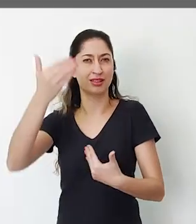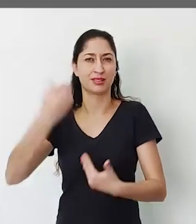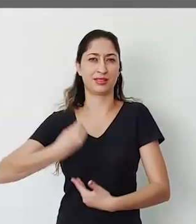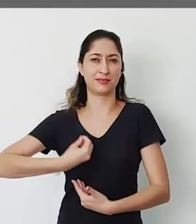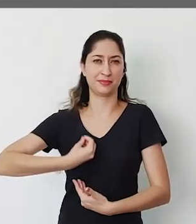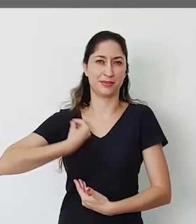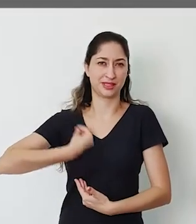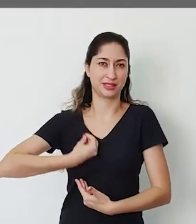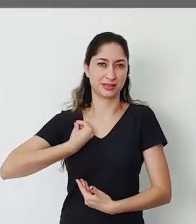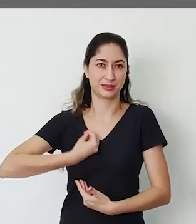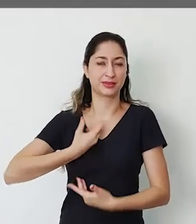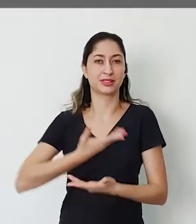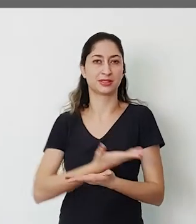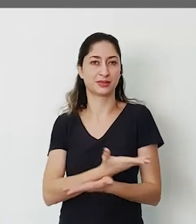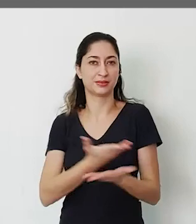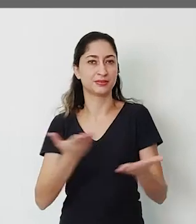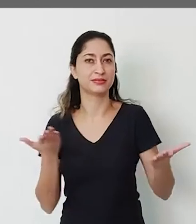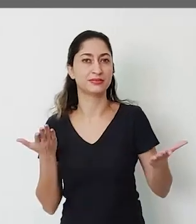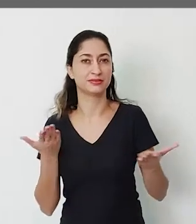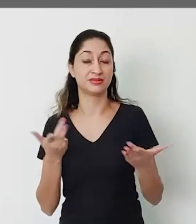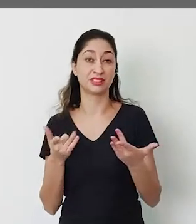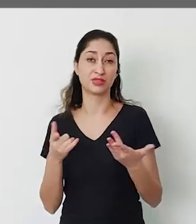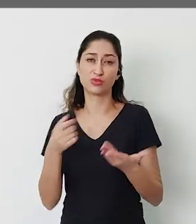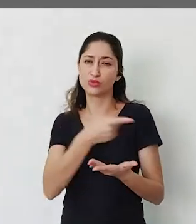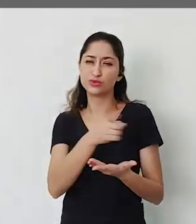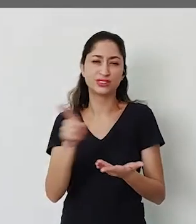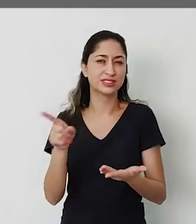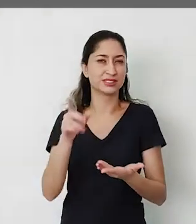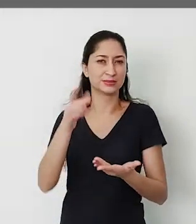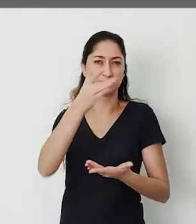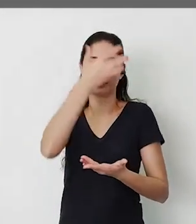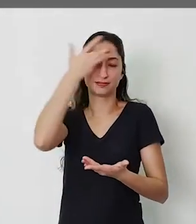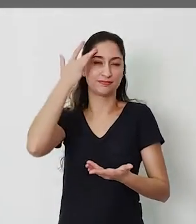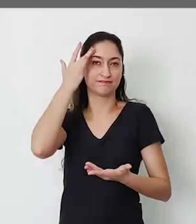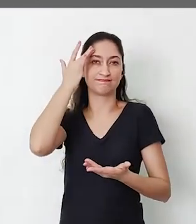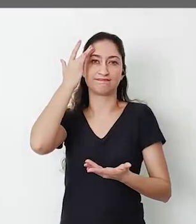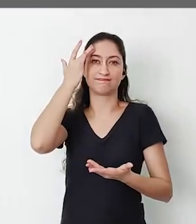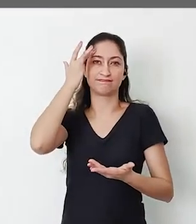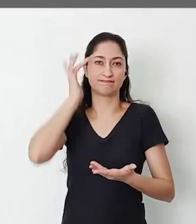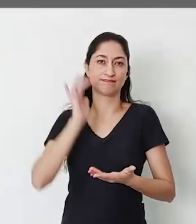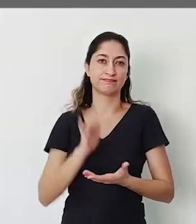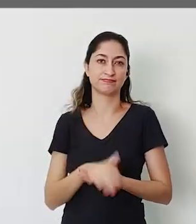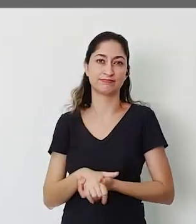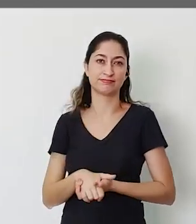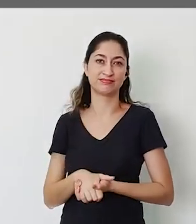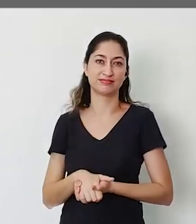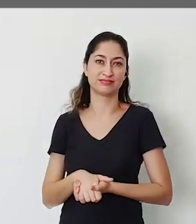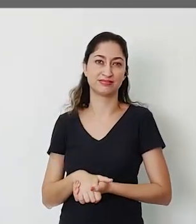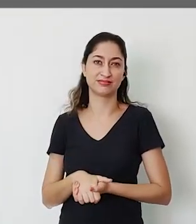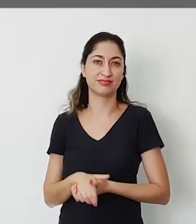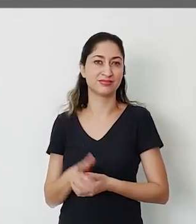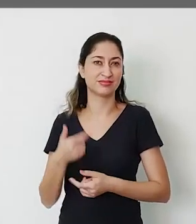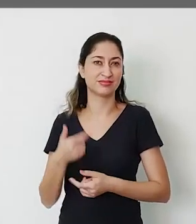muito comum para nós, e formas que a juventude se organizava e conseguia respeito e visibilidade, principalmente nas periferias. Então, a